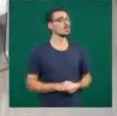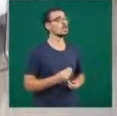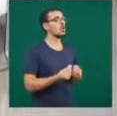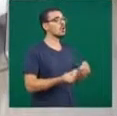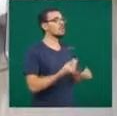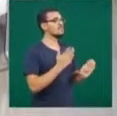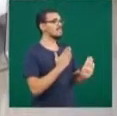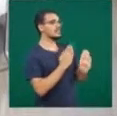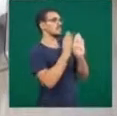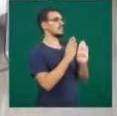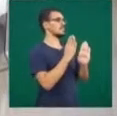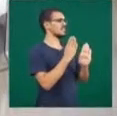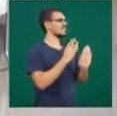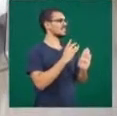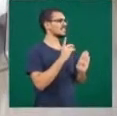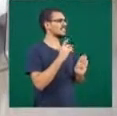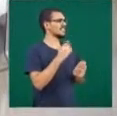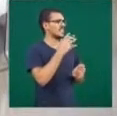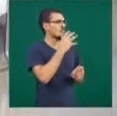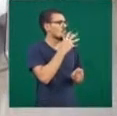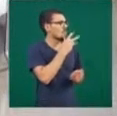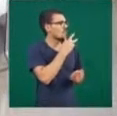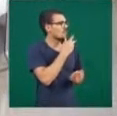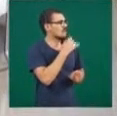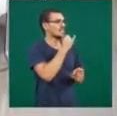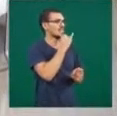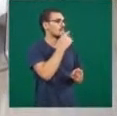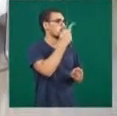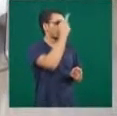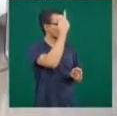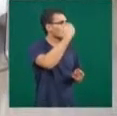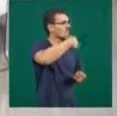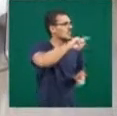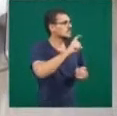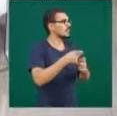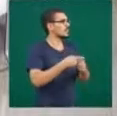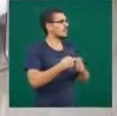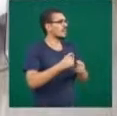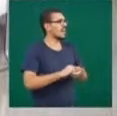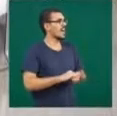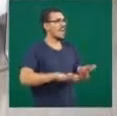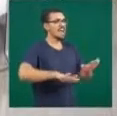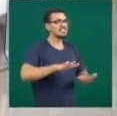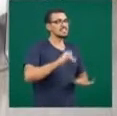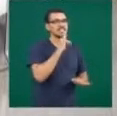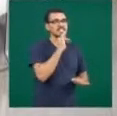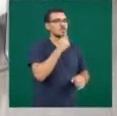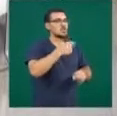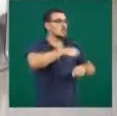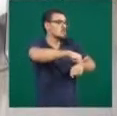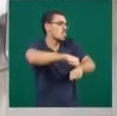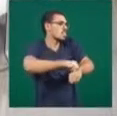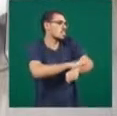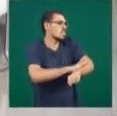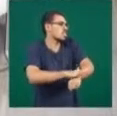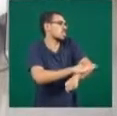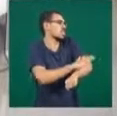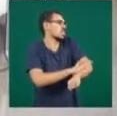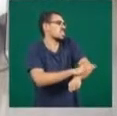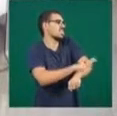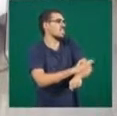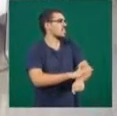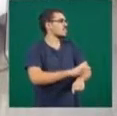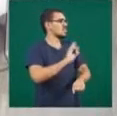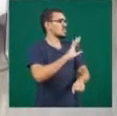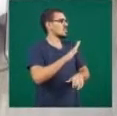ter o diagnóstico, ou demora pelo menos a buscar um especialista e vai tratando sintomas com coisas mais simples, uma pomada, alguma coisa assim, talvez